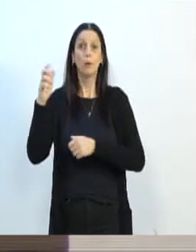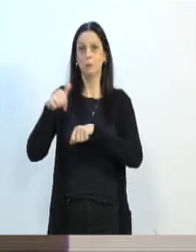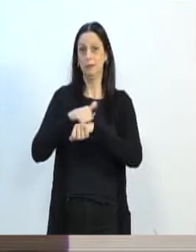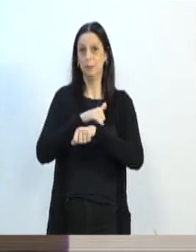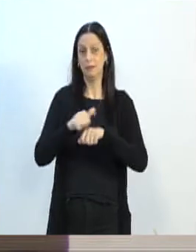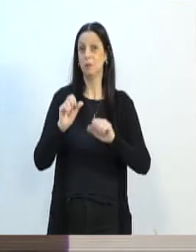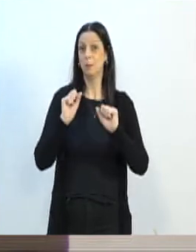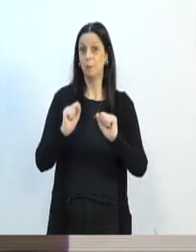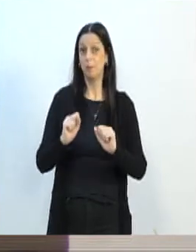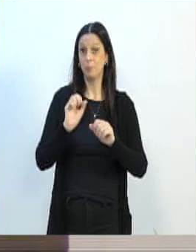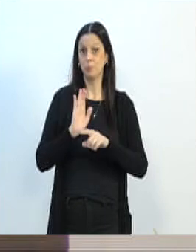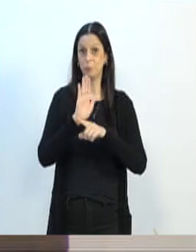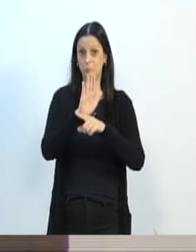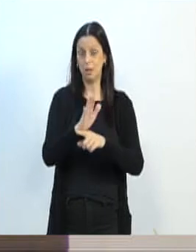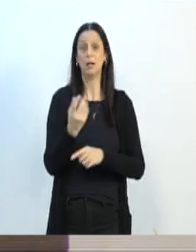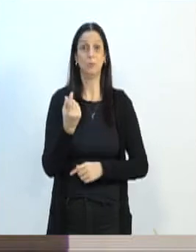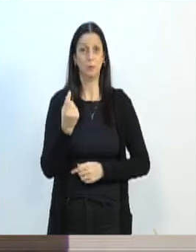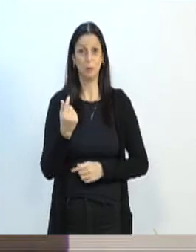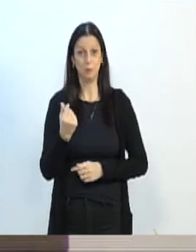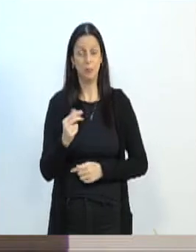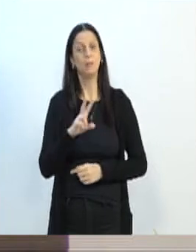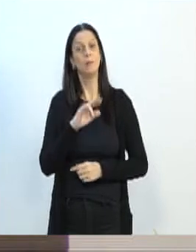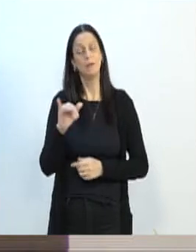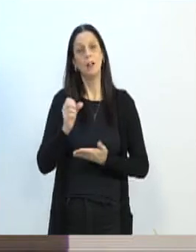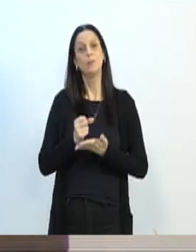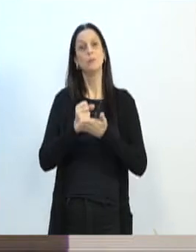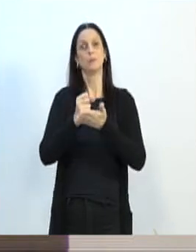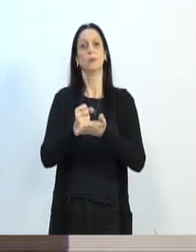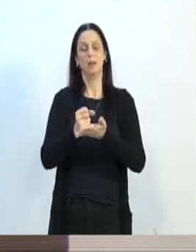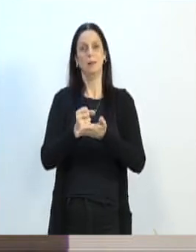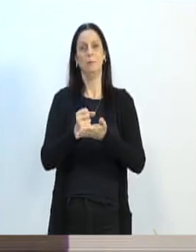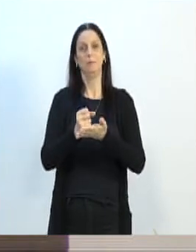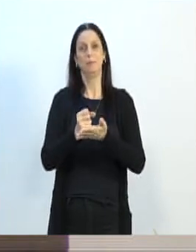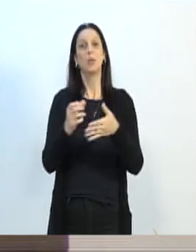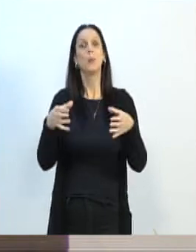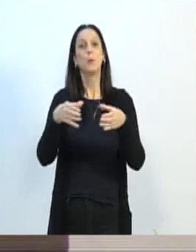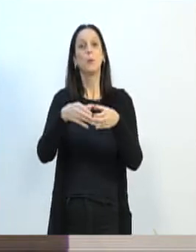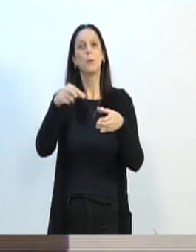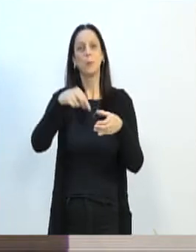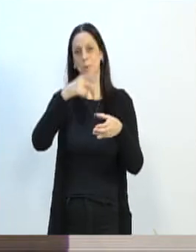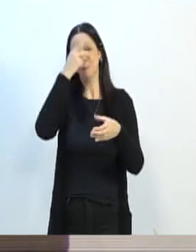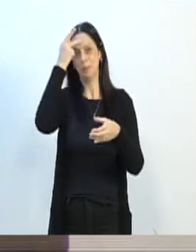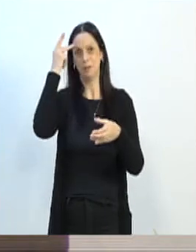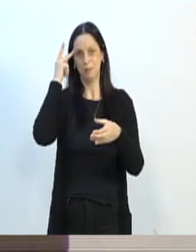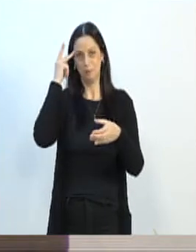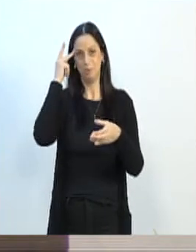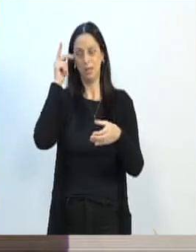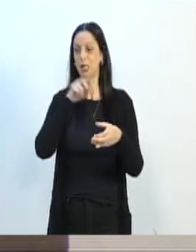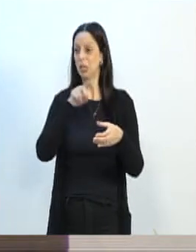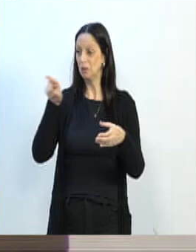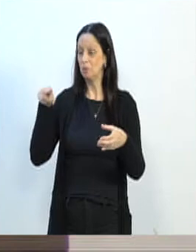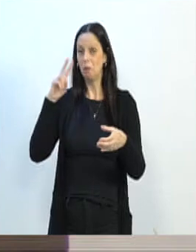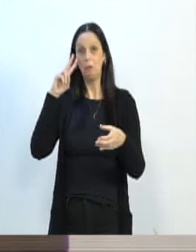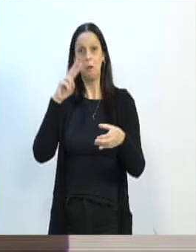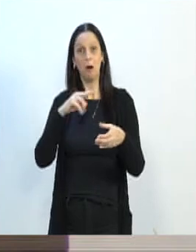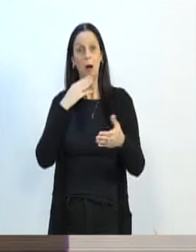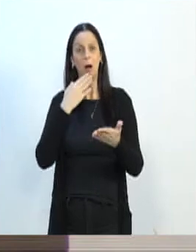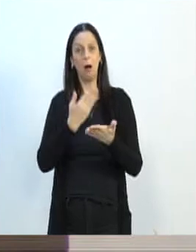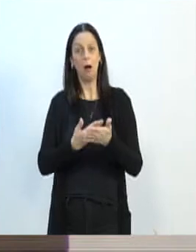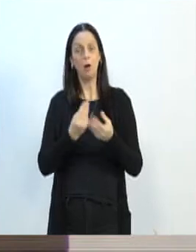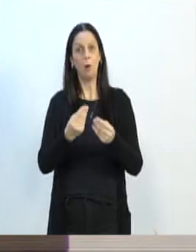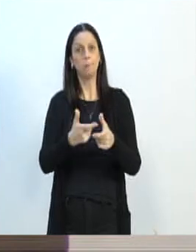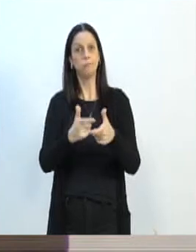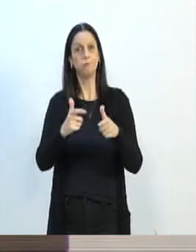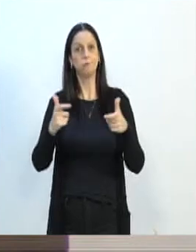financiá-lo, estará proporcionando um enorme benefício para uma camada da sociedade que, além de surpreender com seu crescimento, cada vez